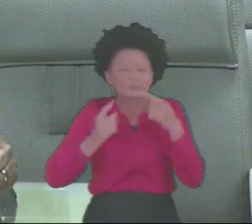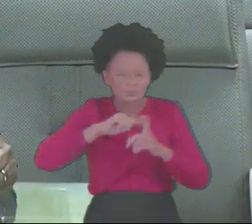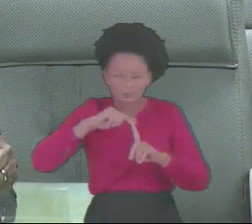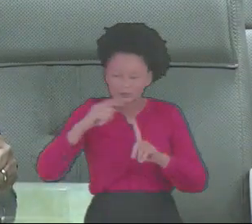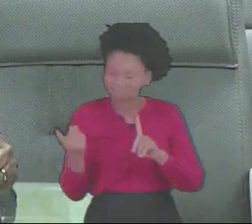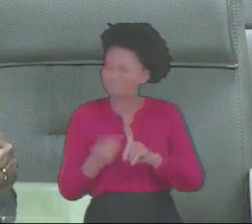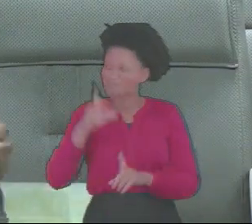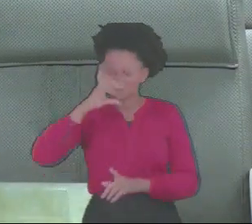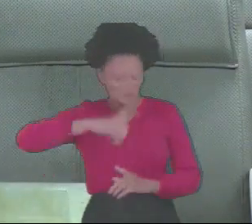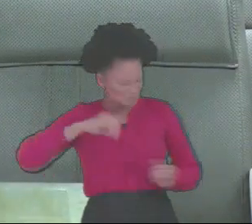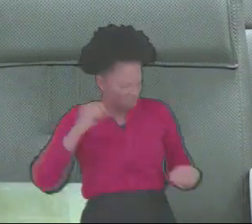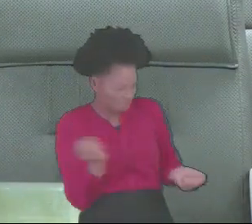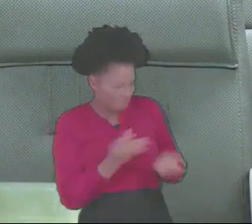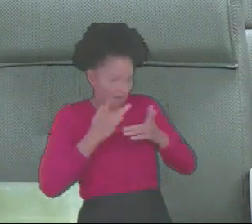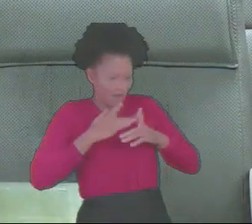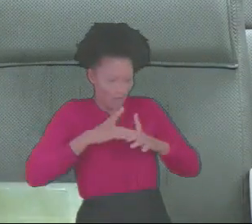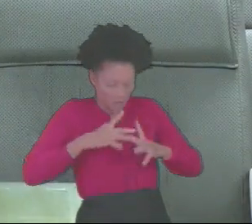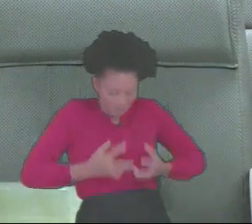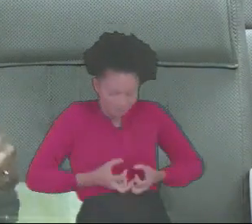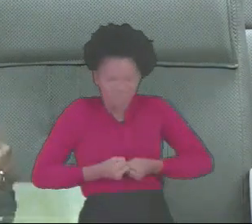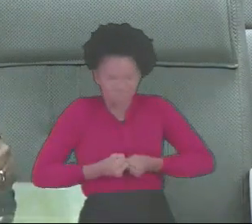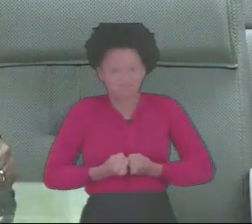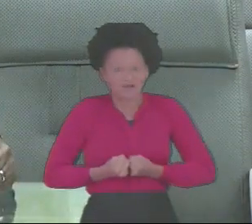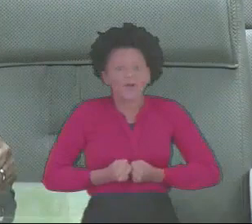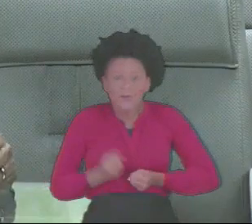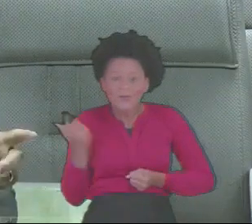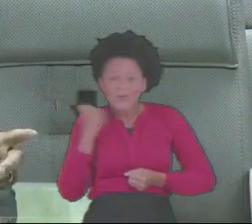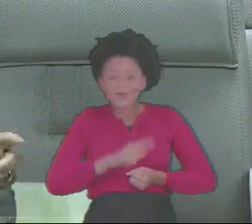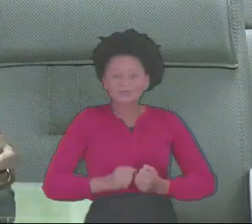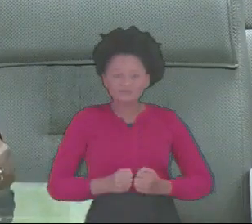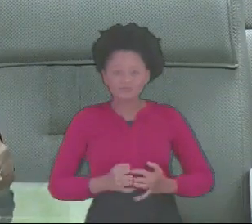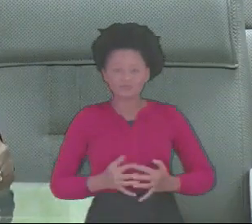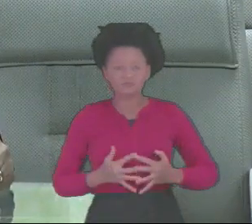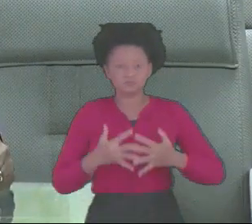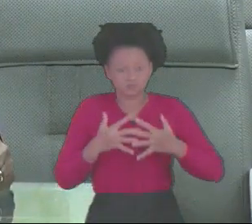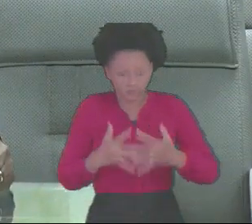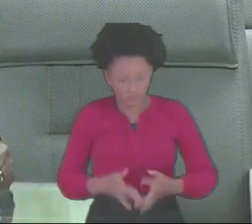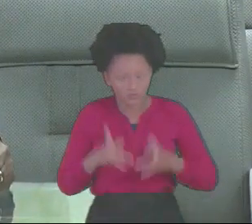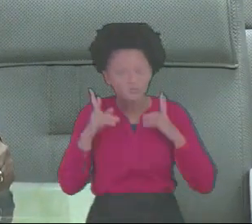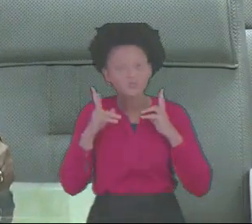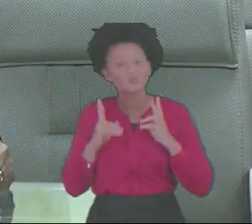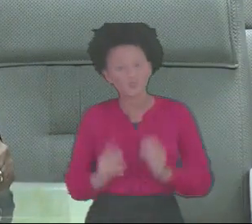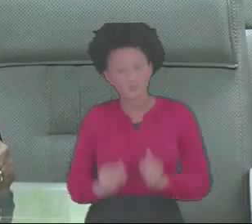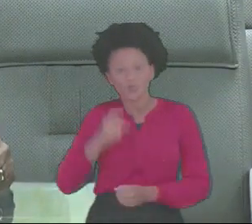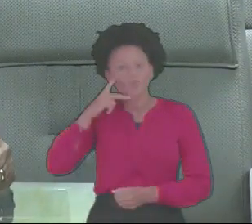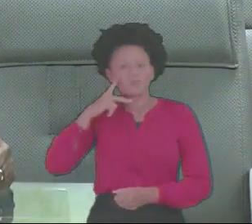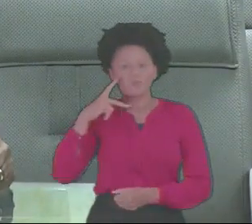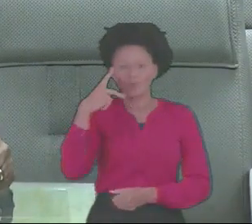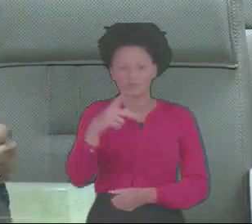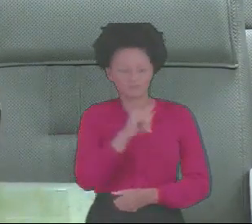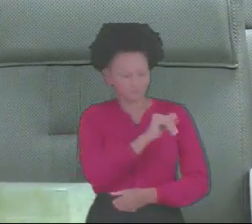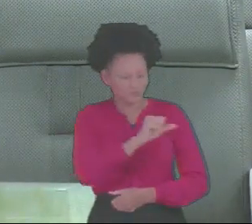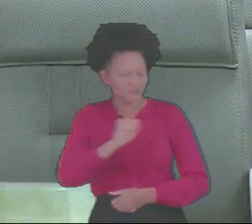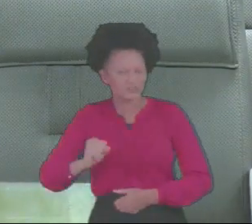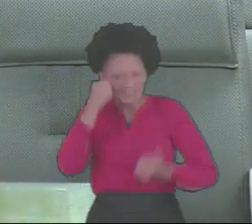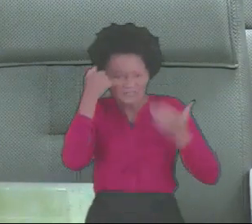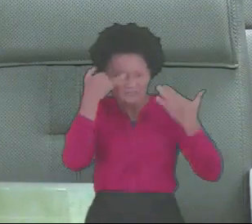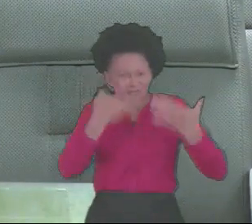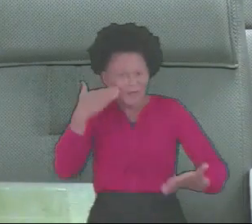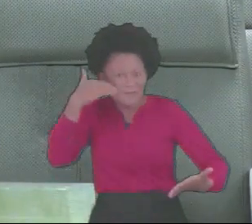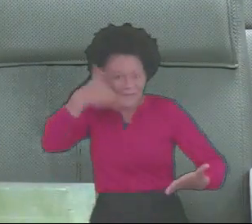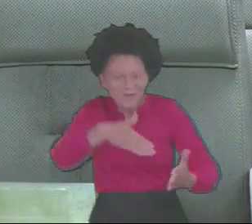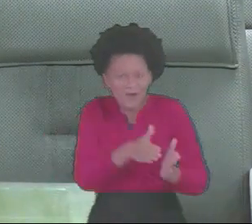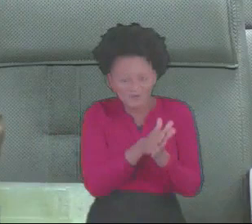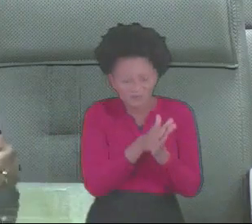uma mulher que seja mãe de muitos filhos segundo o profeta Isaías é o Deus que chama